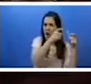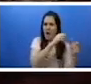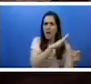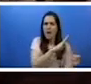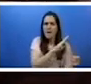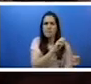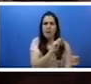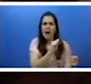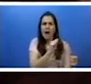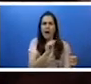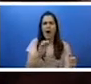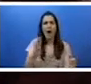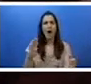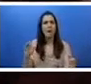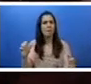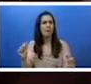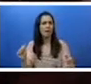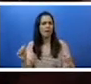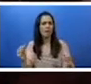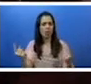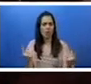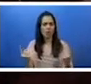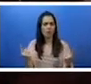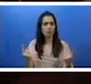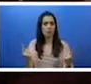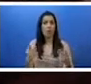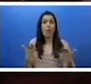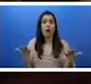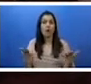Mas qual que eu quero? Eu quero barco,